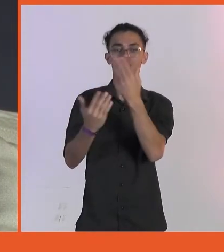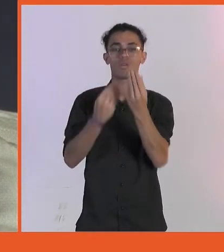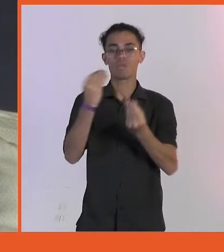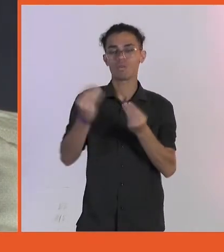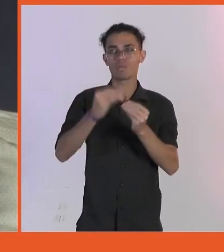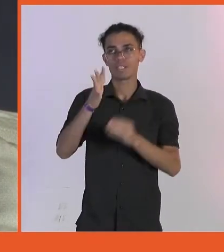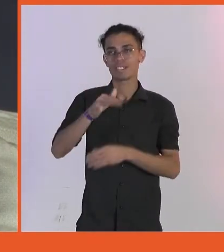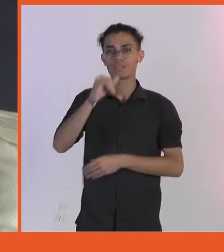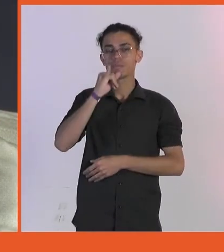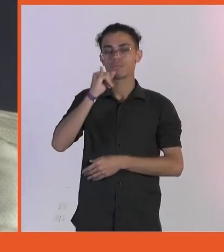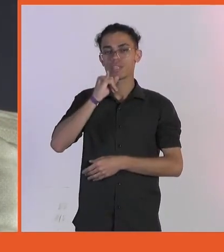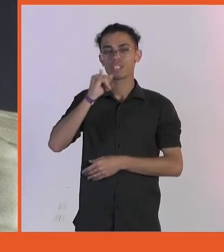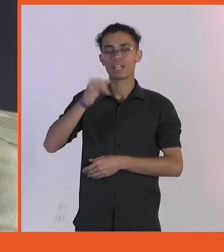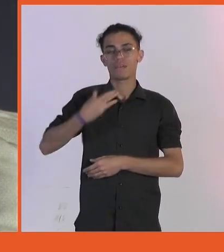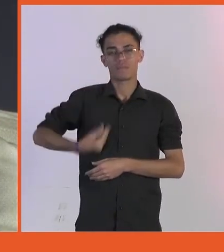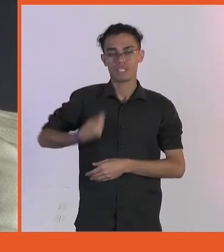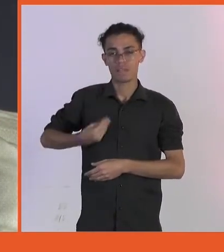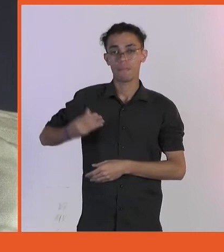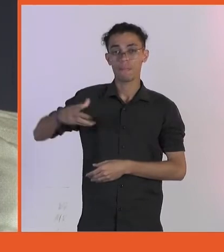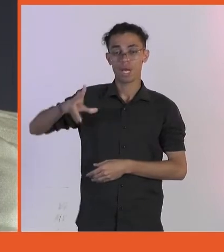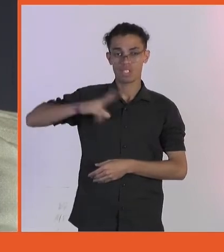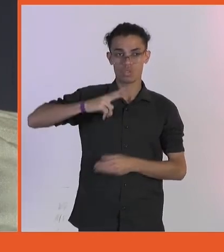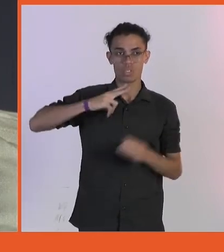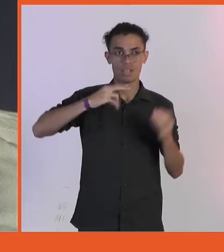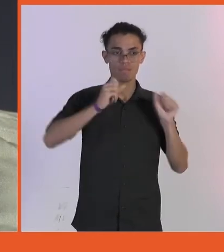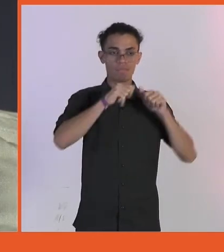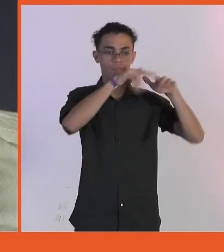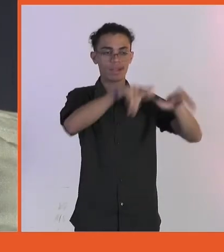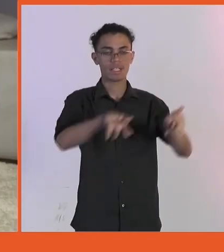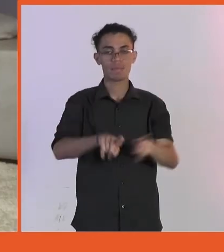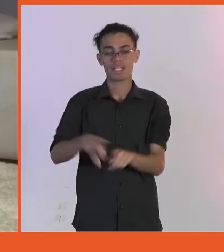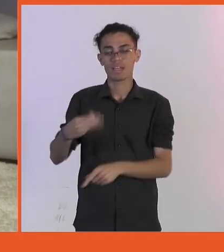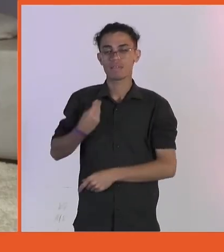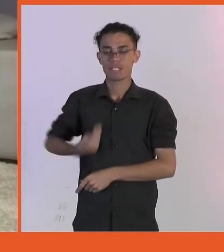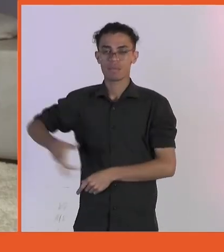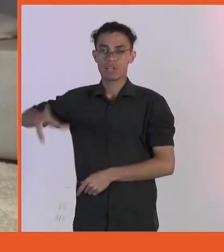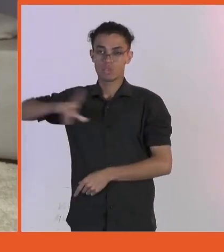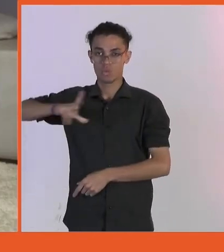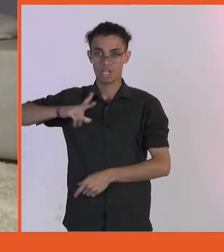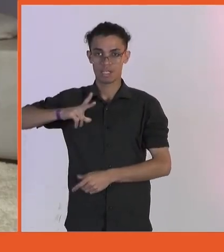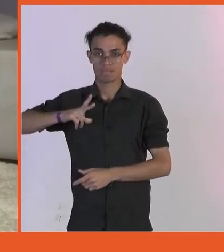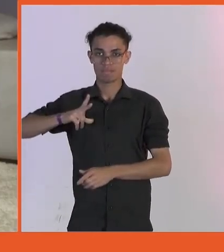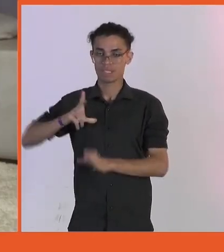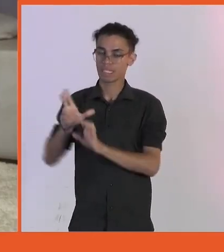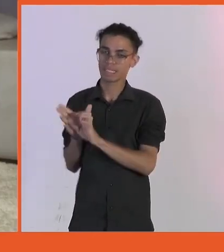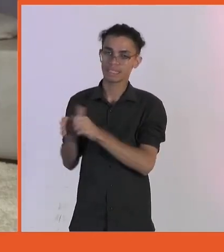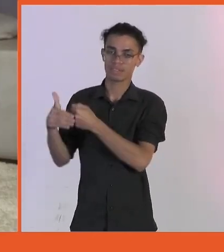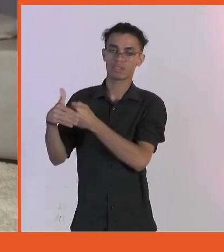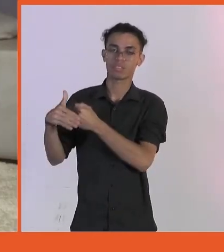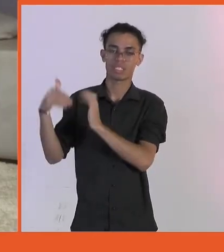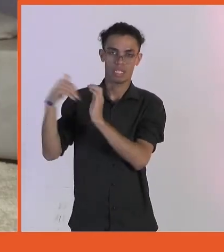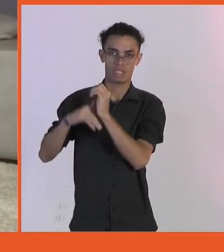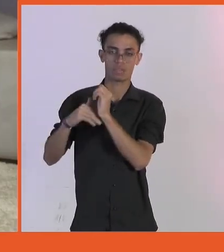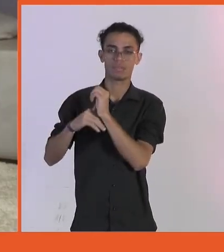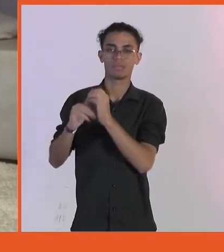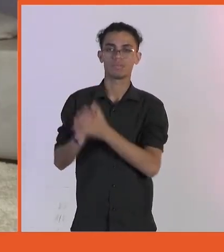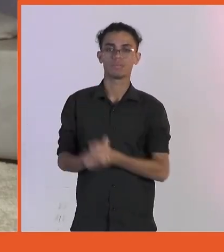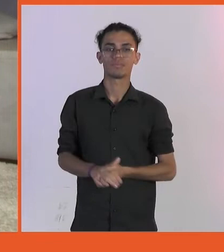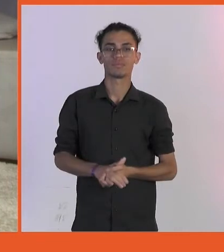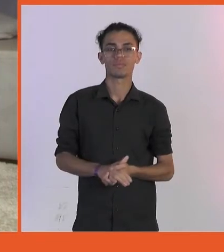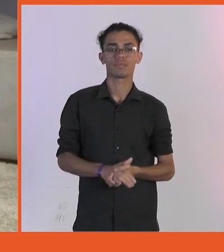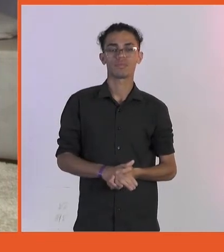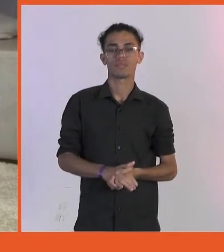que é compartilhável da vida de vocês e o que é mantido como privado? Olha, eu vou falar de uma experiência